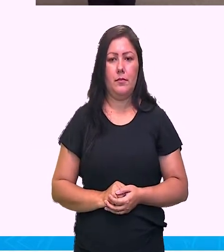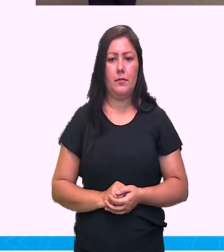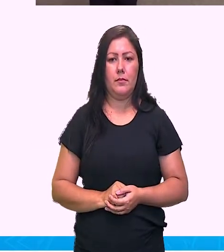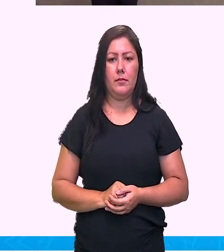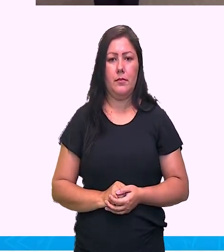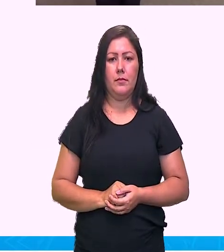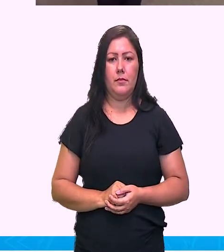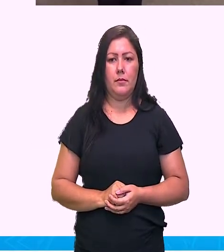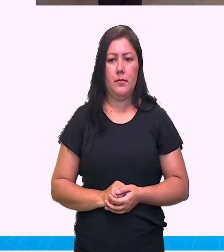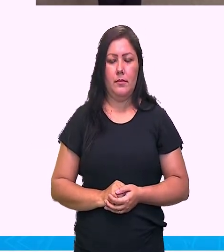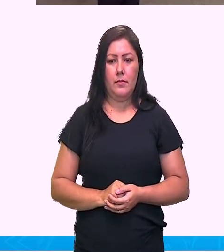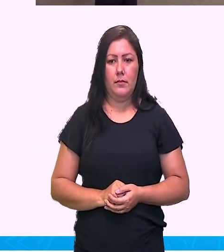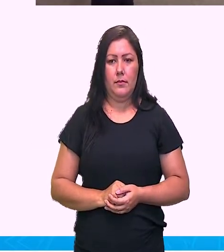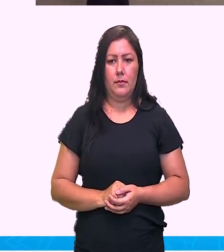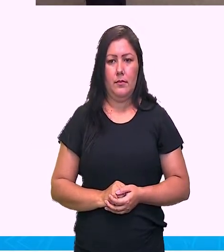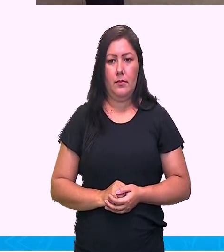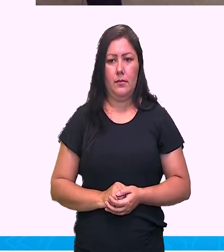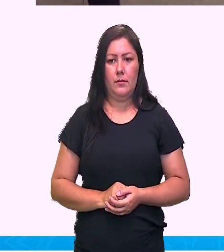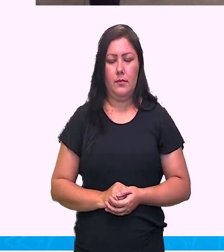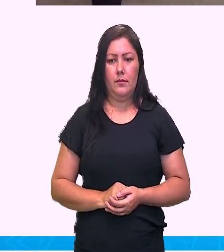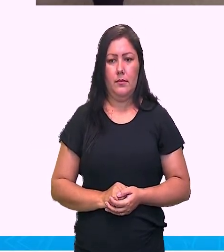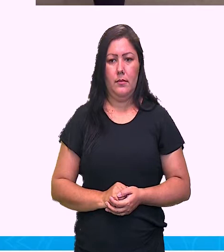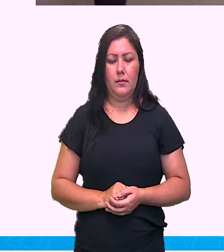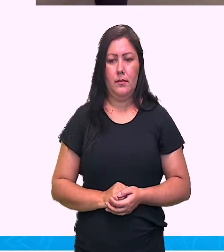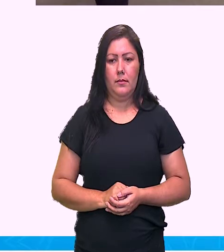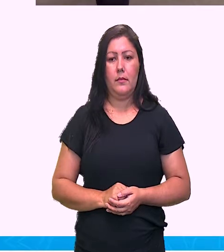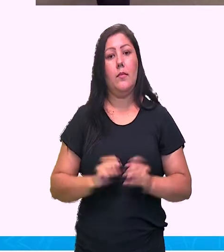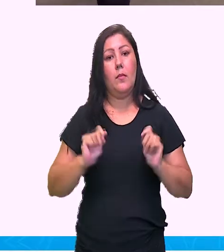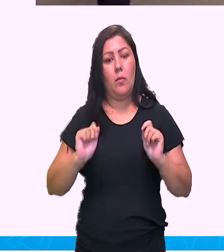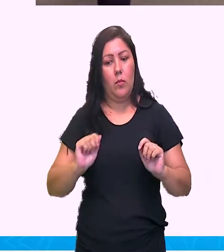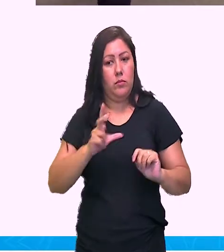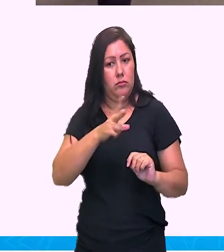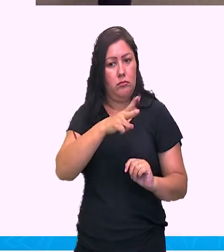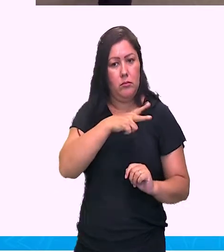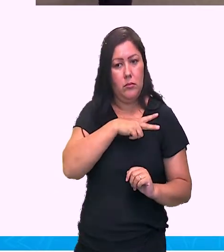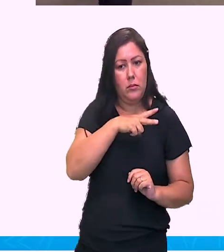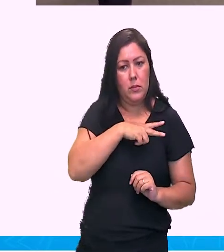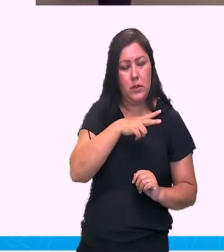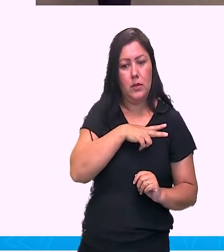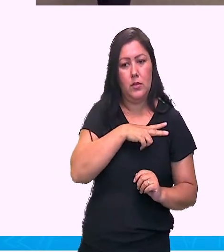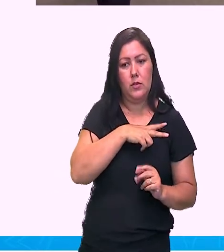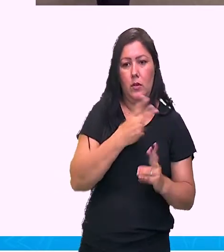separadamente, né? E também existem acordos onde